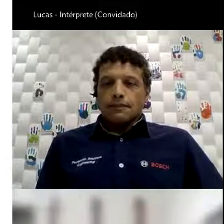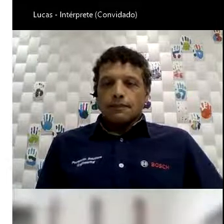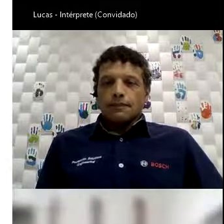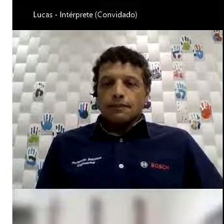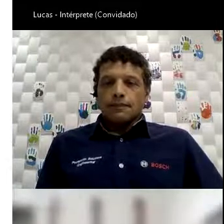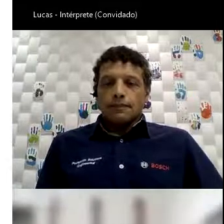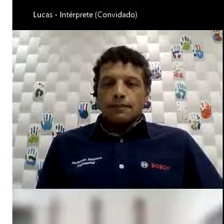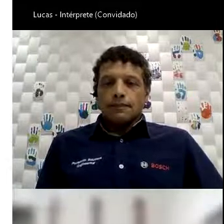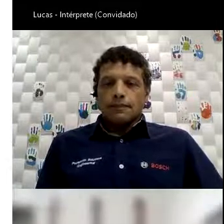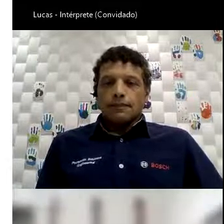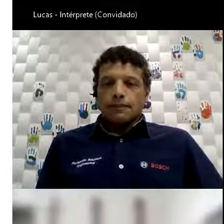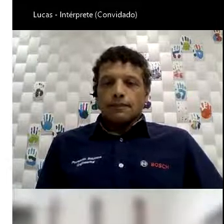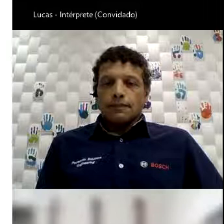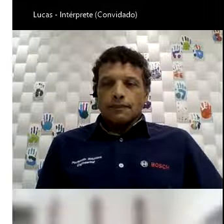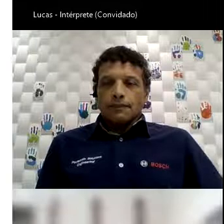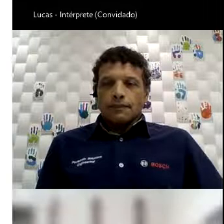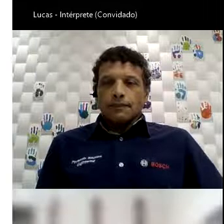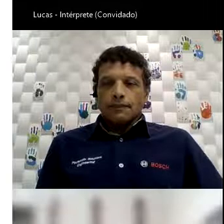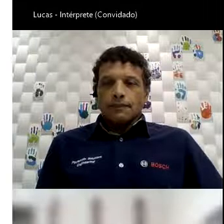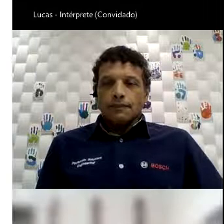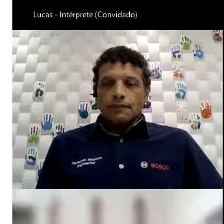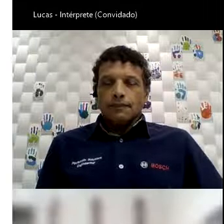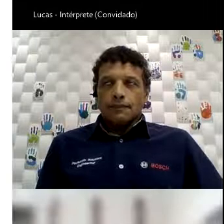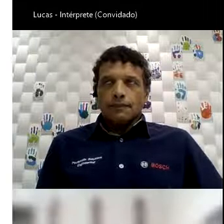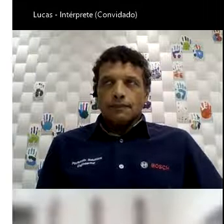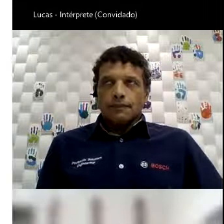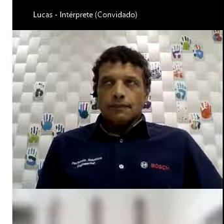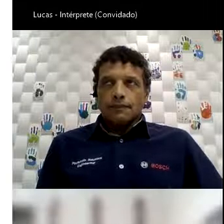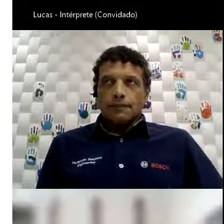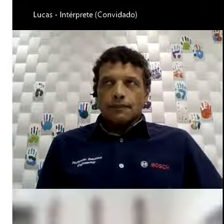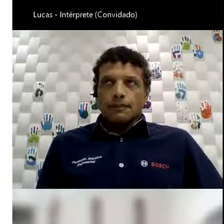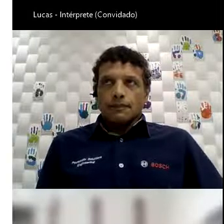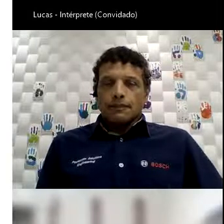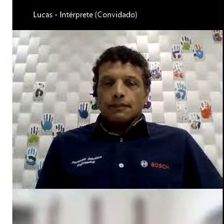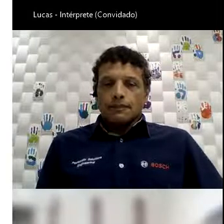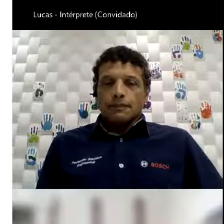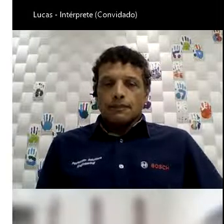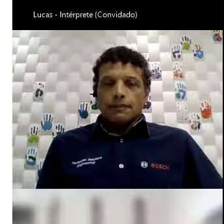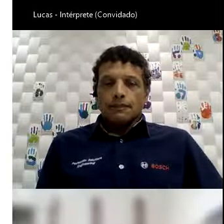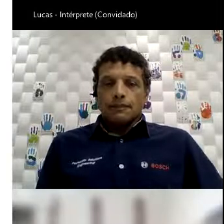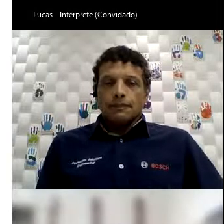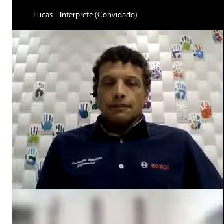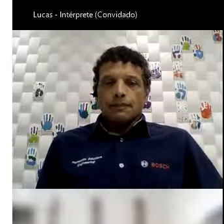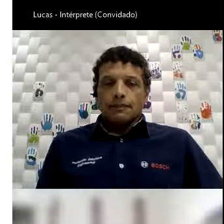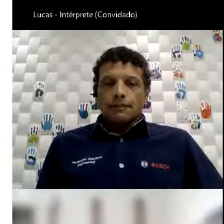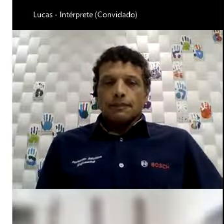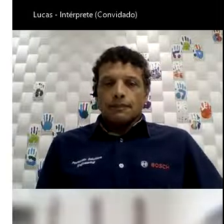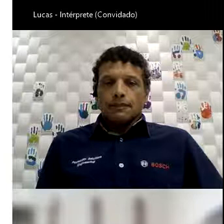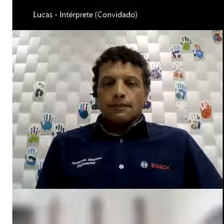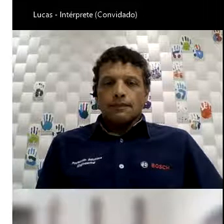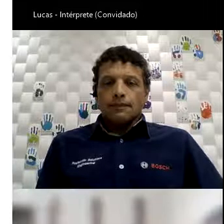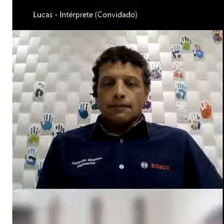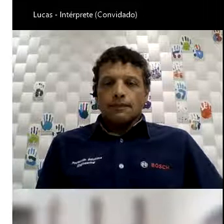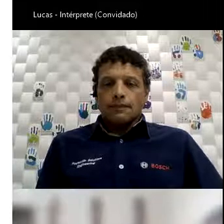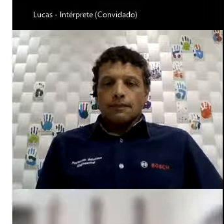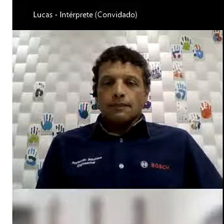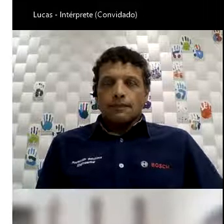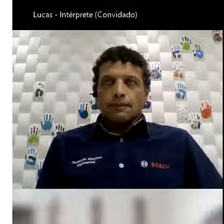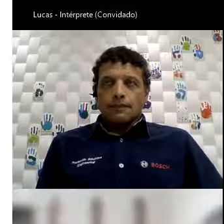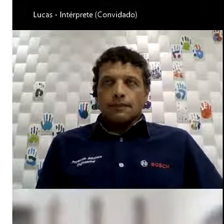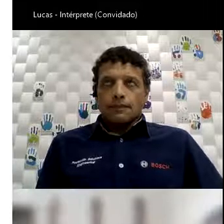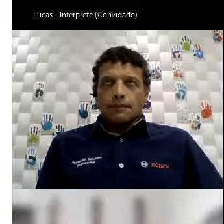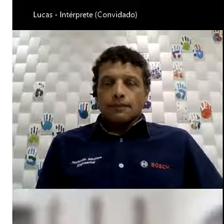grande é isso, né? Se tiverem dúvidas também mandem no chat, se quiserem se conectar comigo no LinkedIn, fiquem à vontade. Vou mandar meu nomezinho no chat também e a